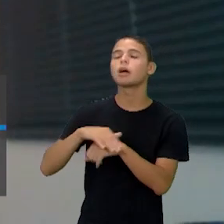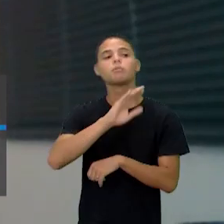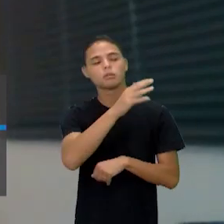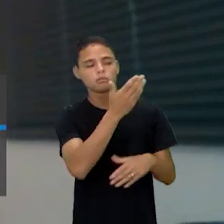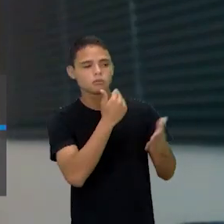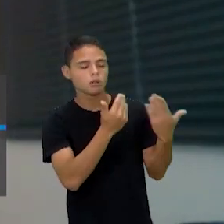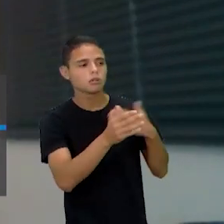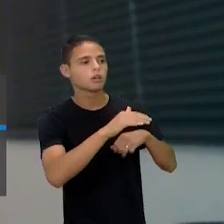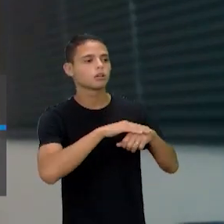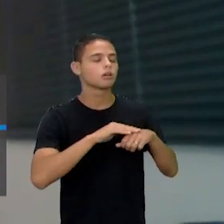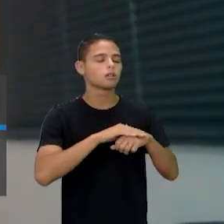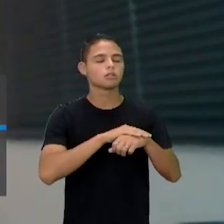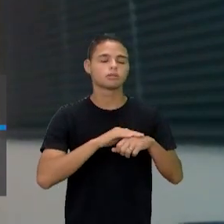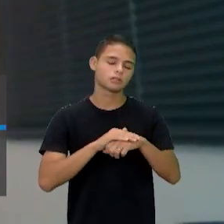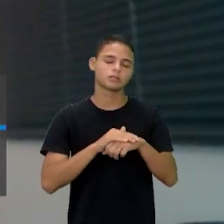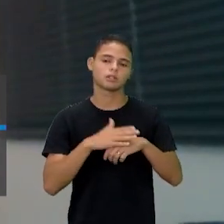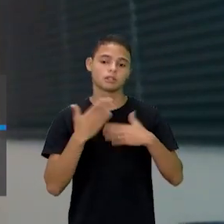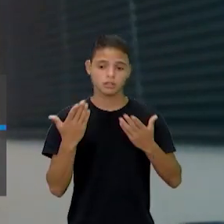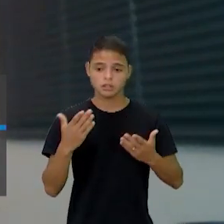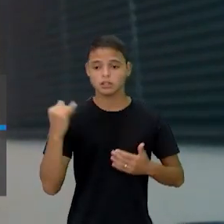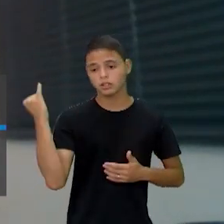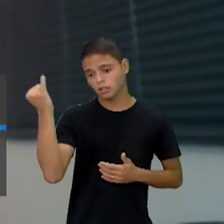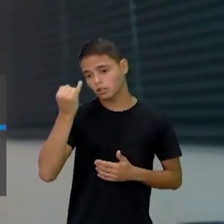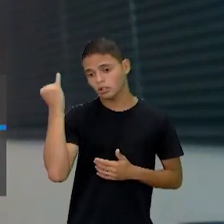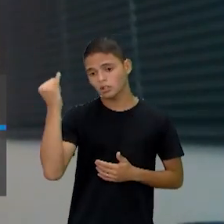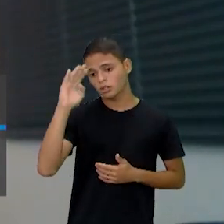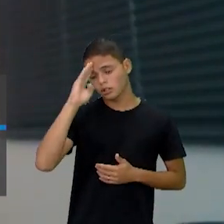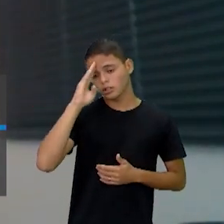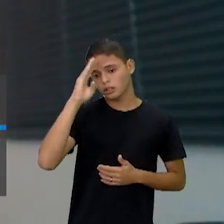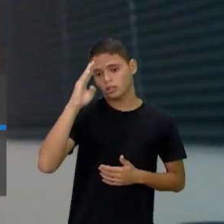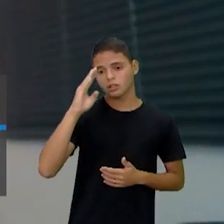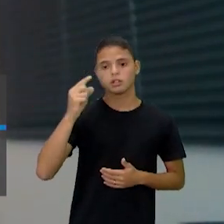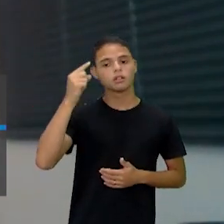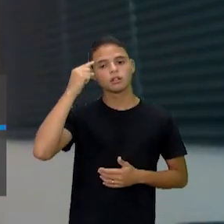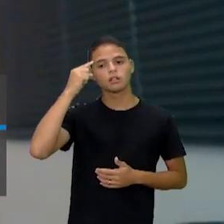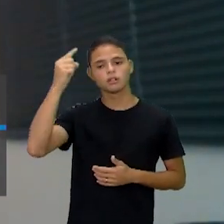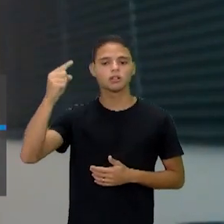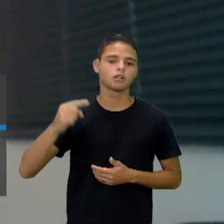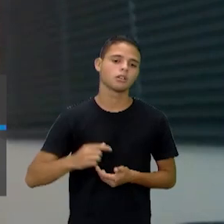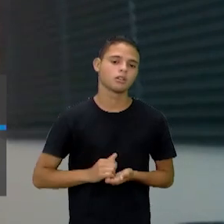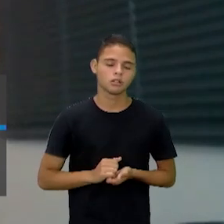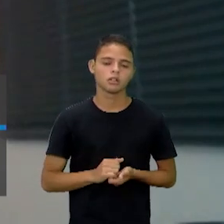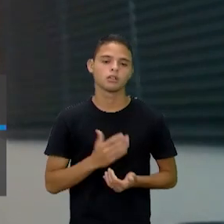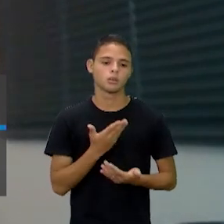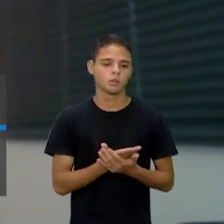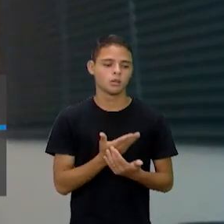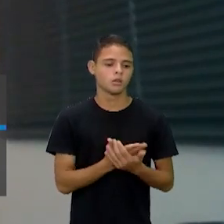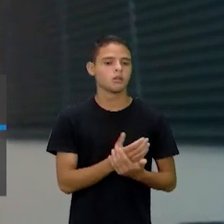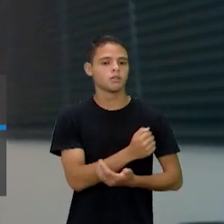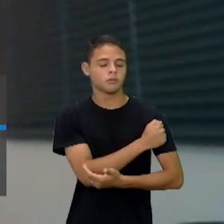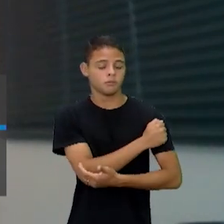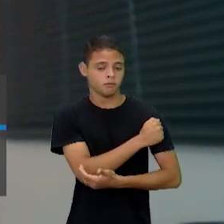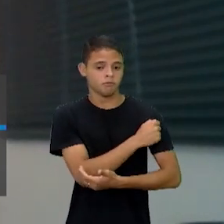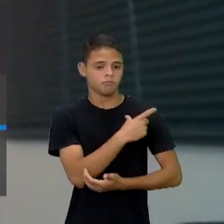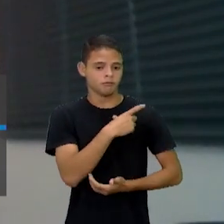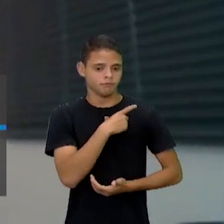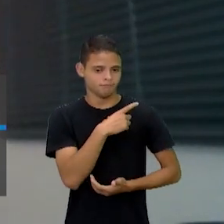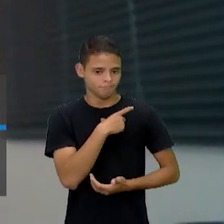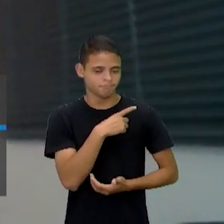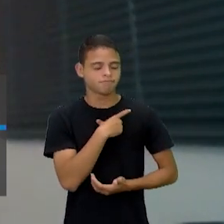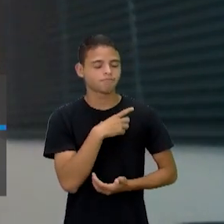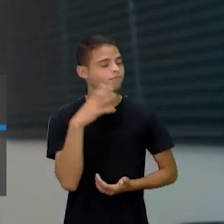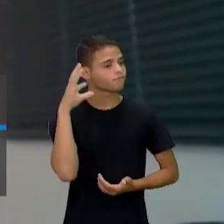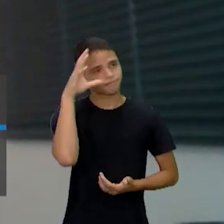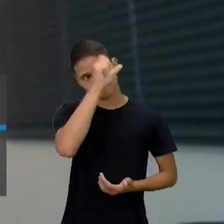Então, nesses aspectos, é importante a gente pensar que talvez para aquele estudante promover um enriquecimento intracurricular, né, e fazer